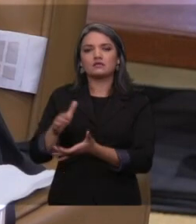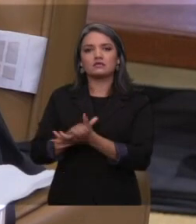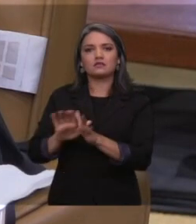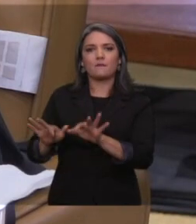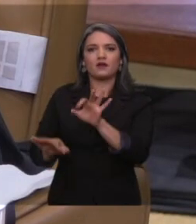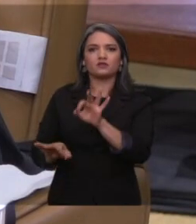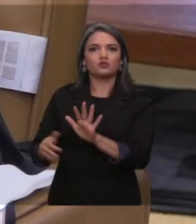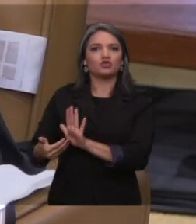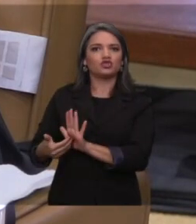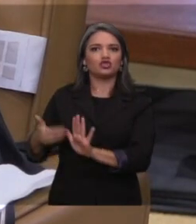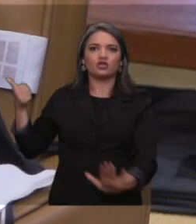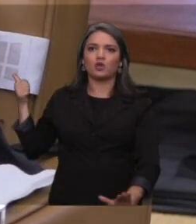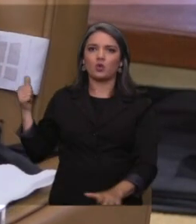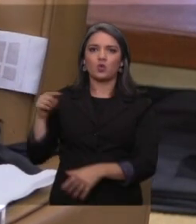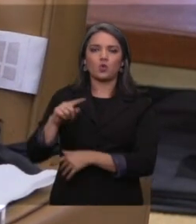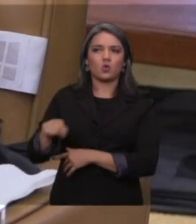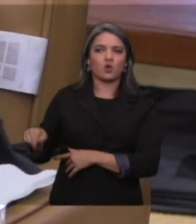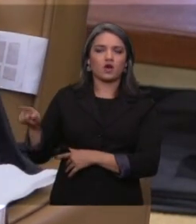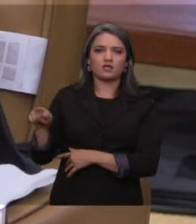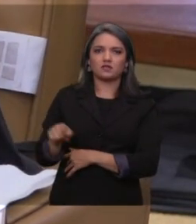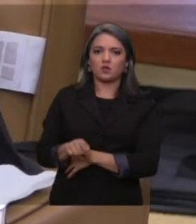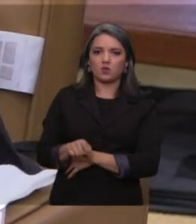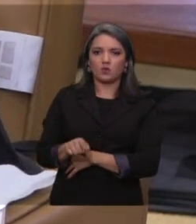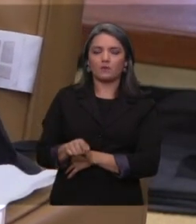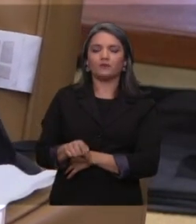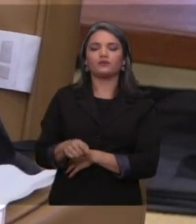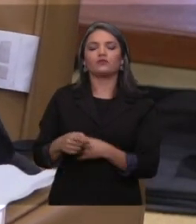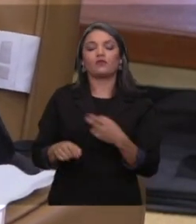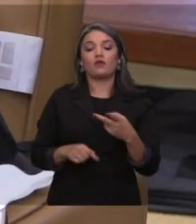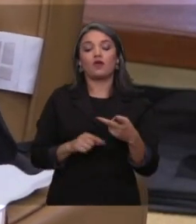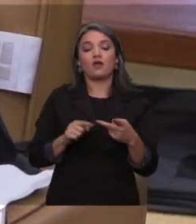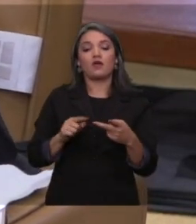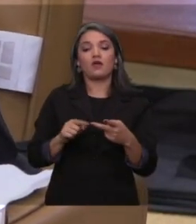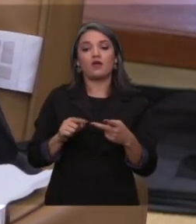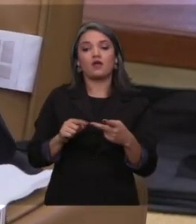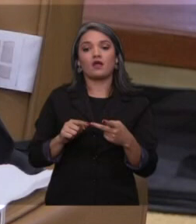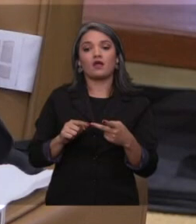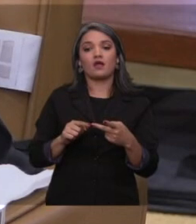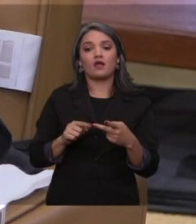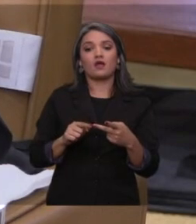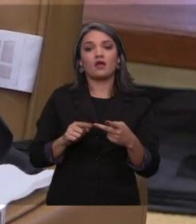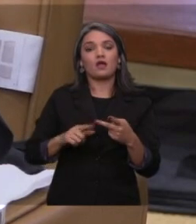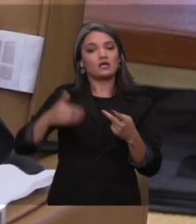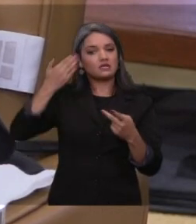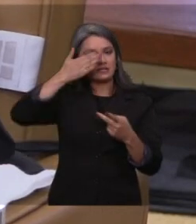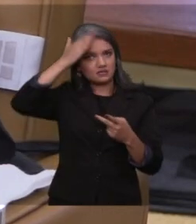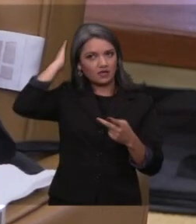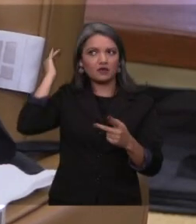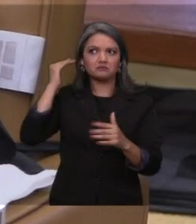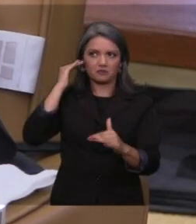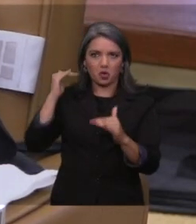da separação judicial, no que foi acompanhado pelo ministro Cristiano Zanin.